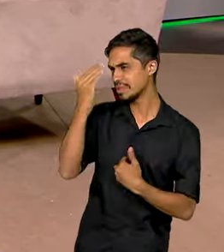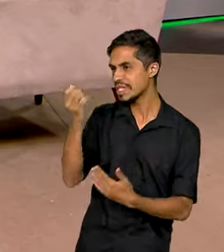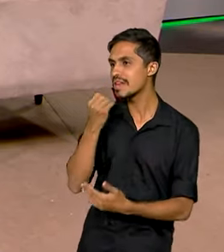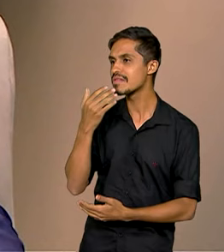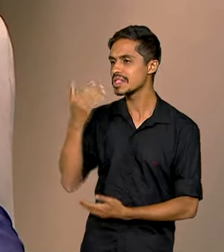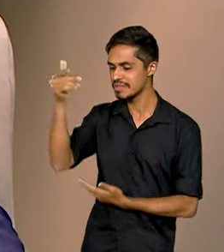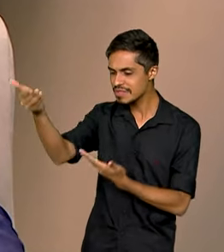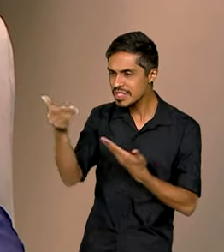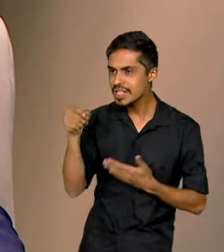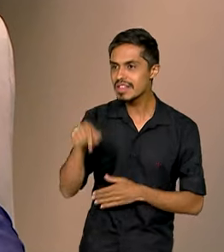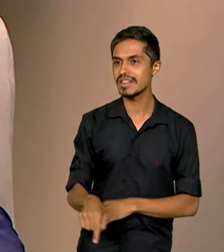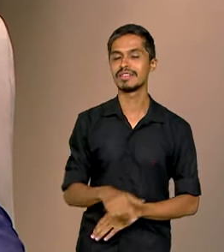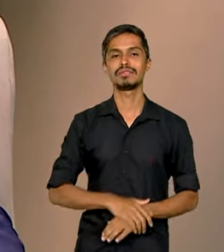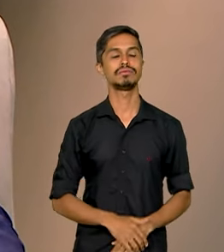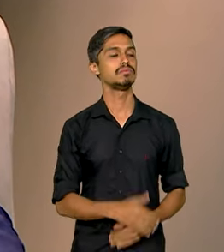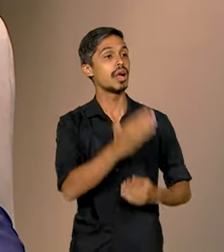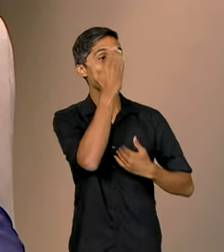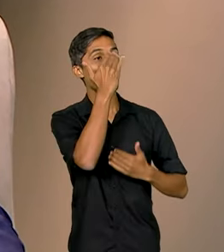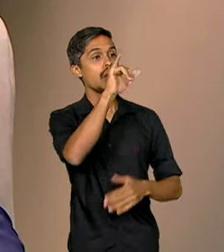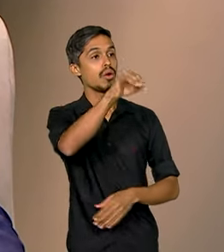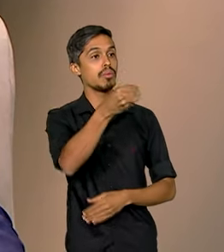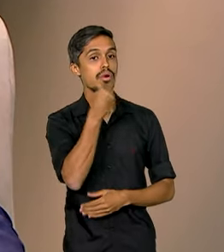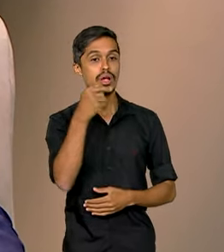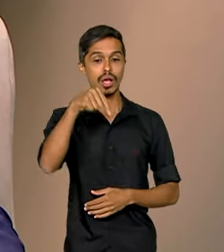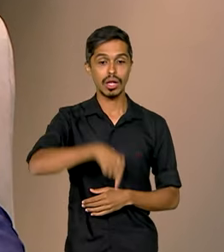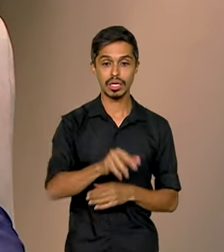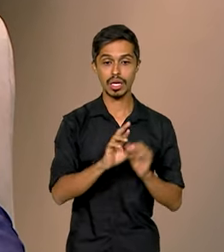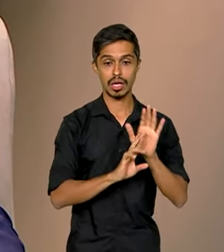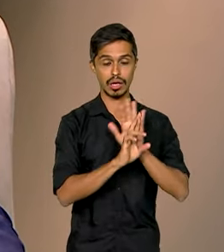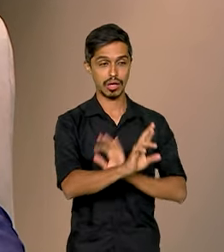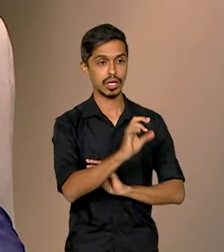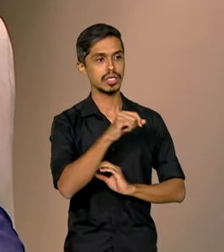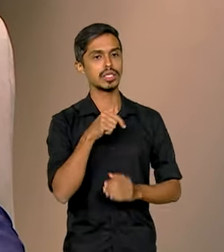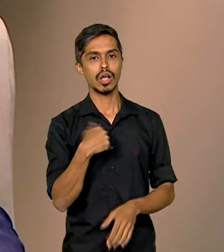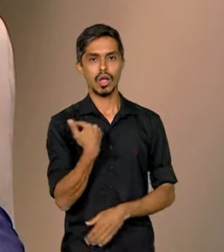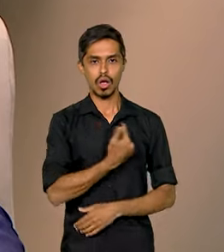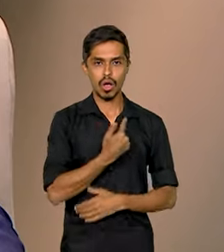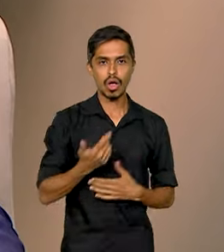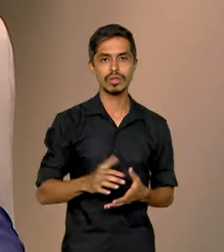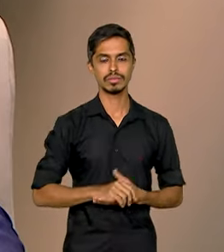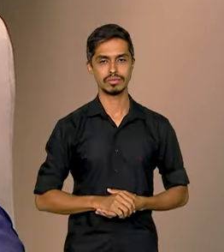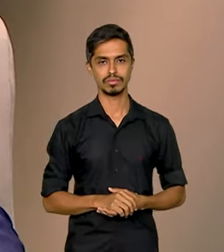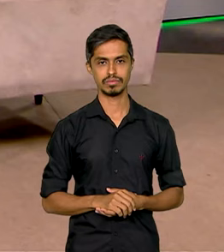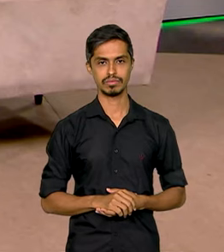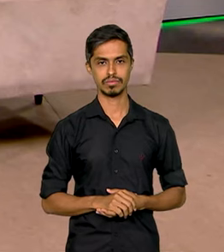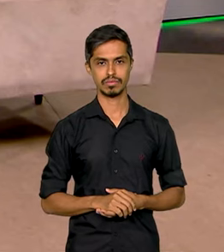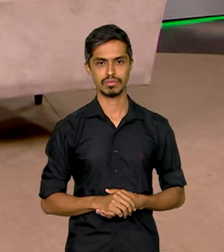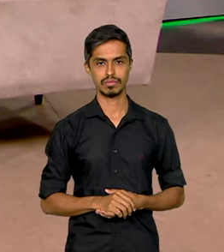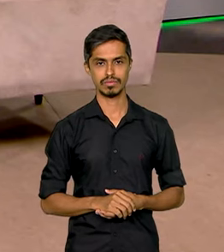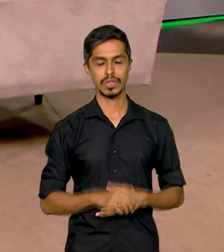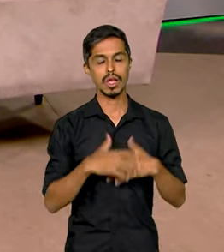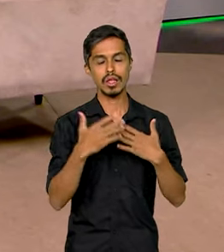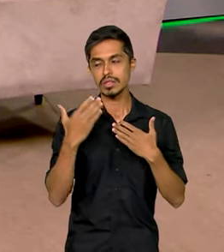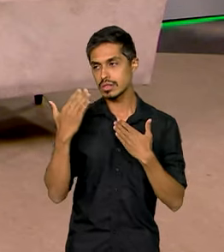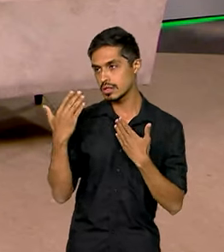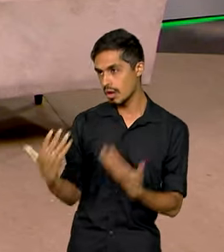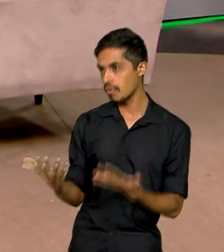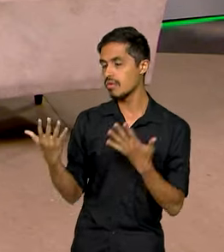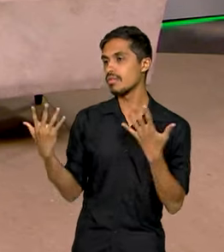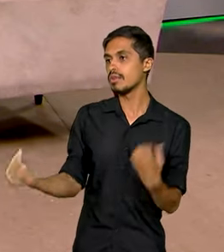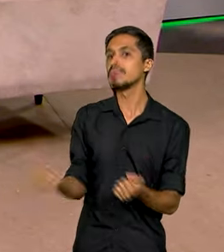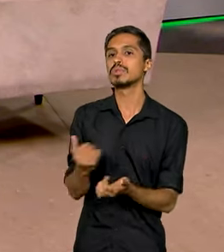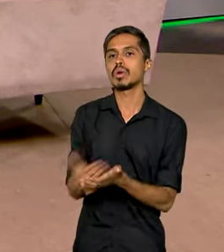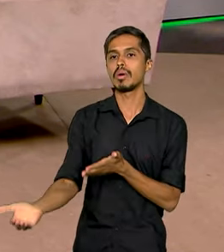bem-vindo agradeço né a oportunidade de falar em nome da secretaria nacional do Consumidor Muito obrigado e nós vamos começar